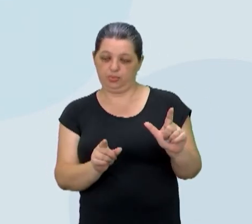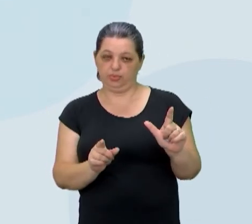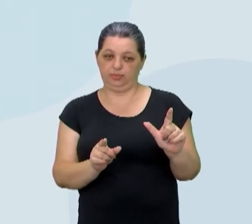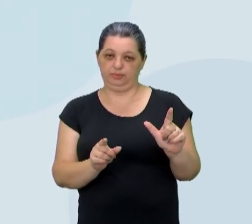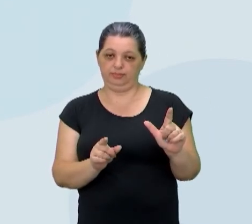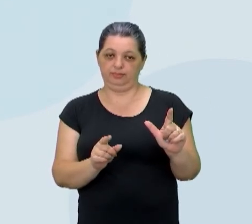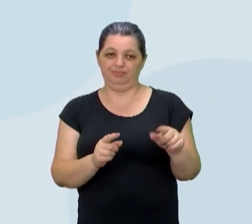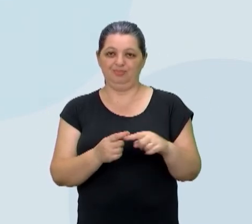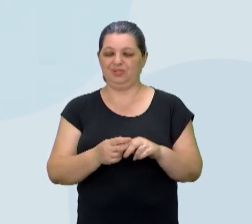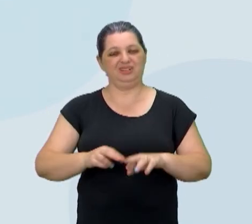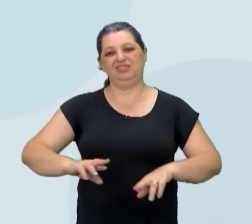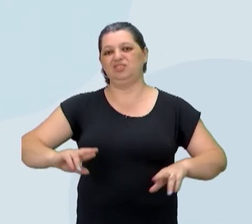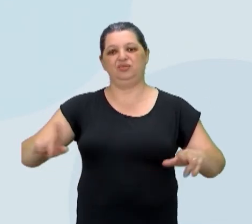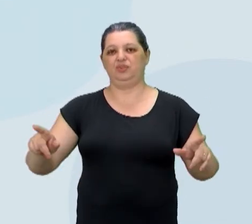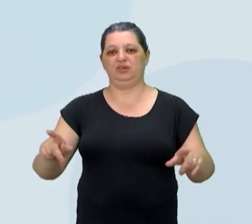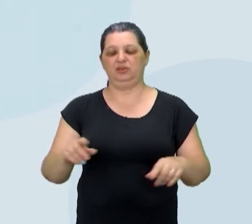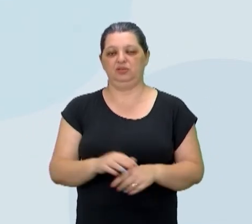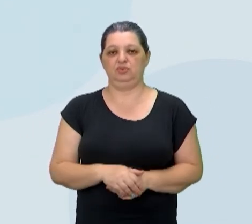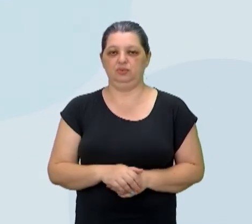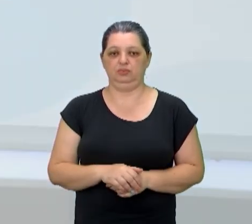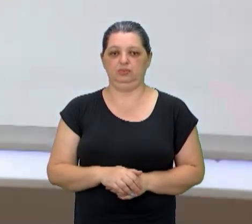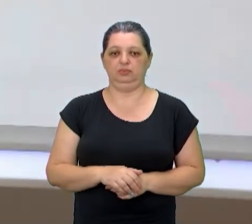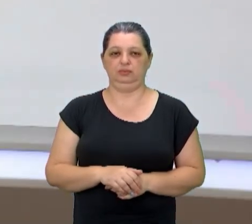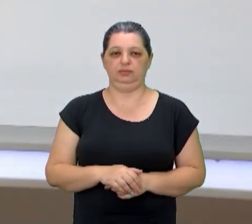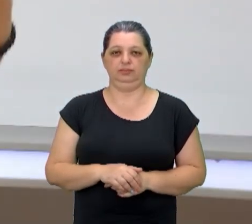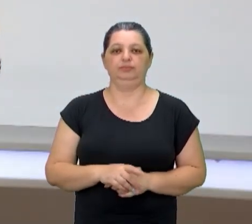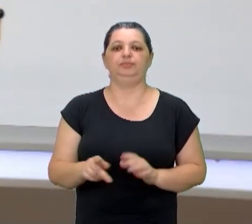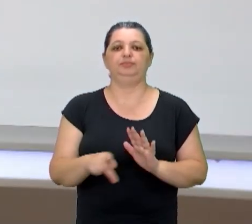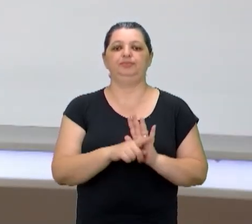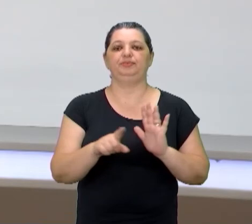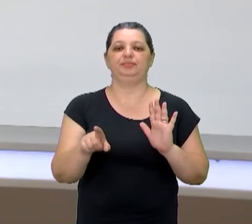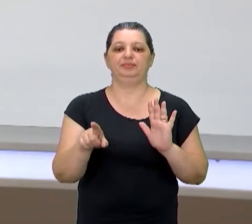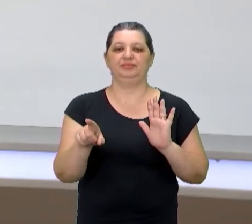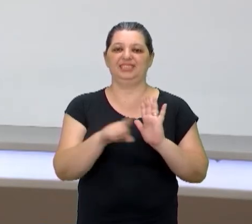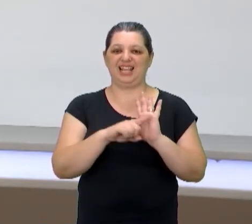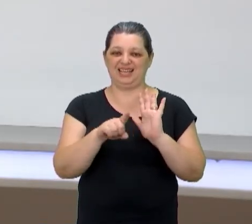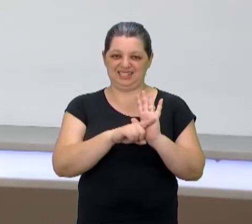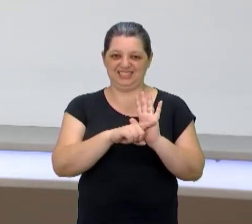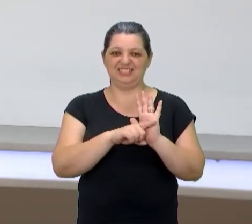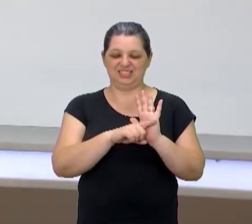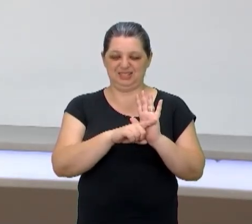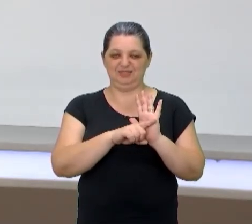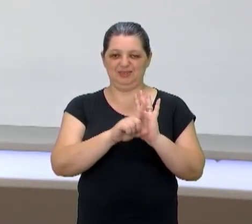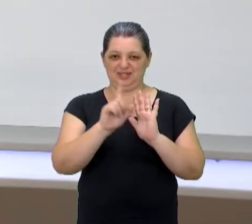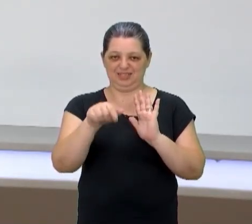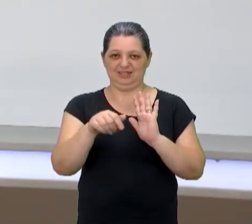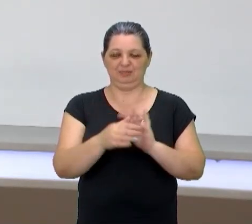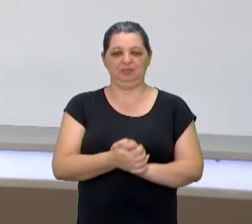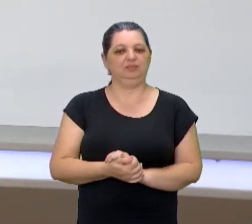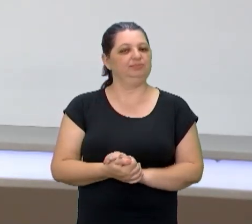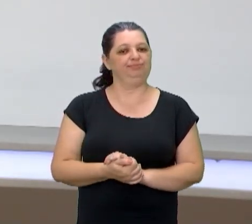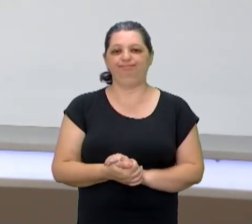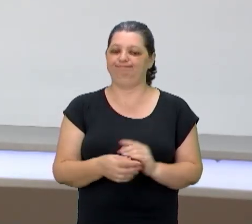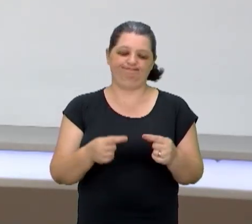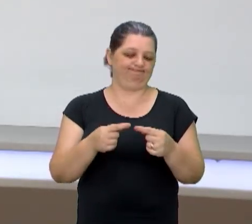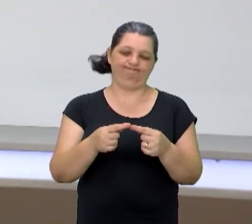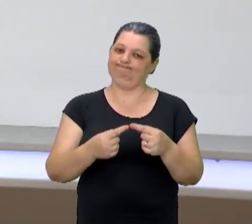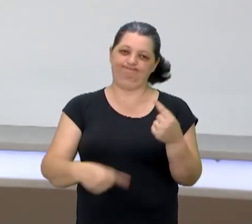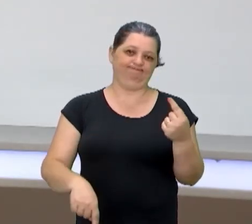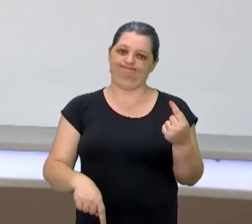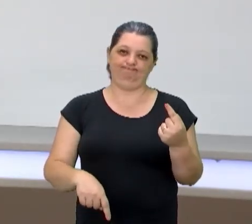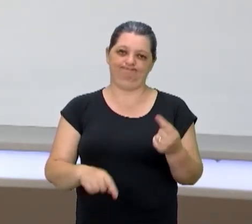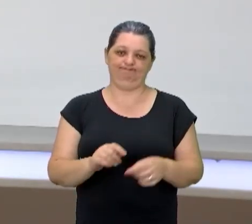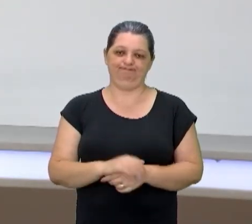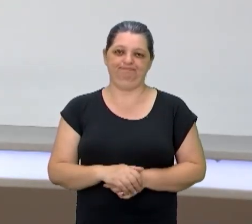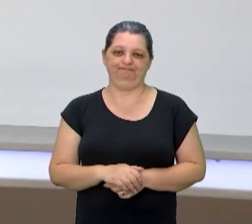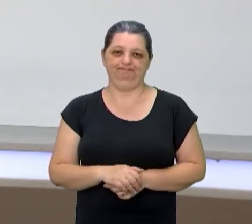Porque senão dá uma eletronegatividade negativa, aí, né? Pleonasmo aqui, né? E daí não dá certo. Aí em química não